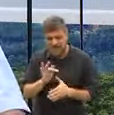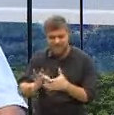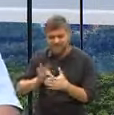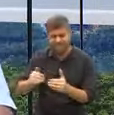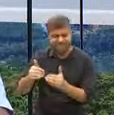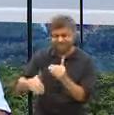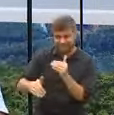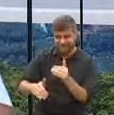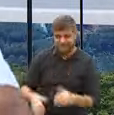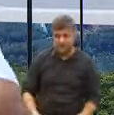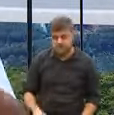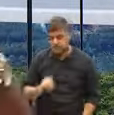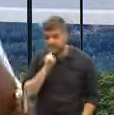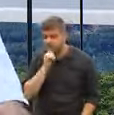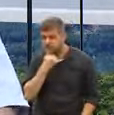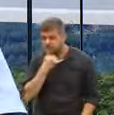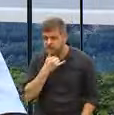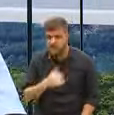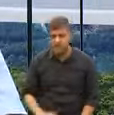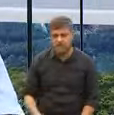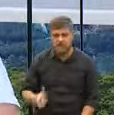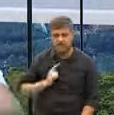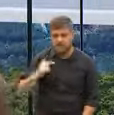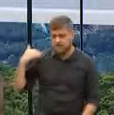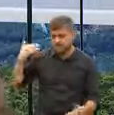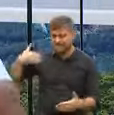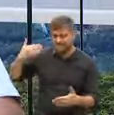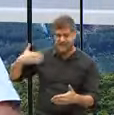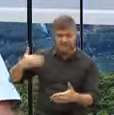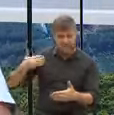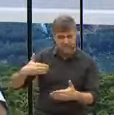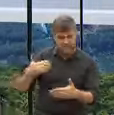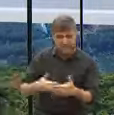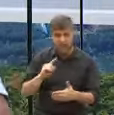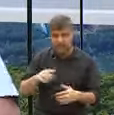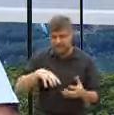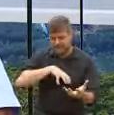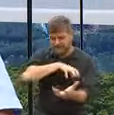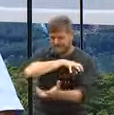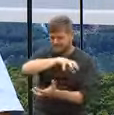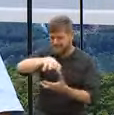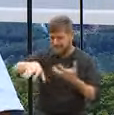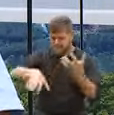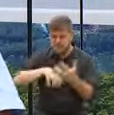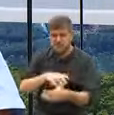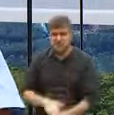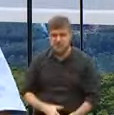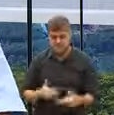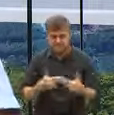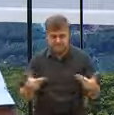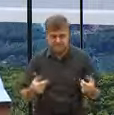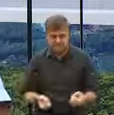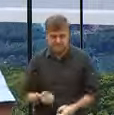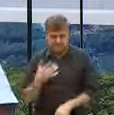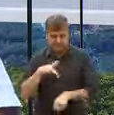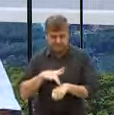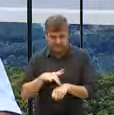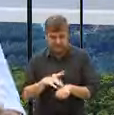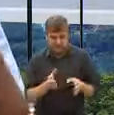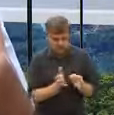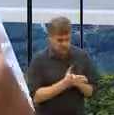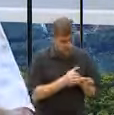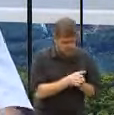Tutelar. Infelizmente, de uns tempos para cá, misturou-se um pouco as coisas, tanto no